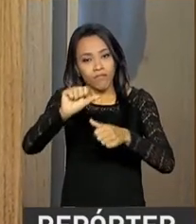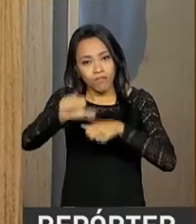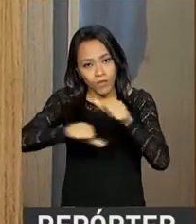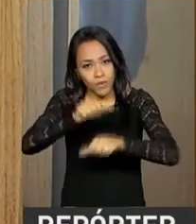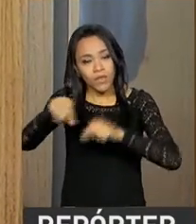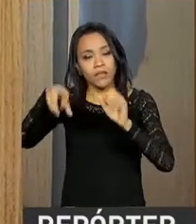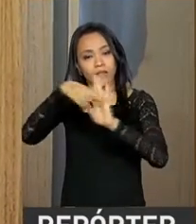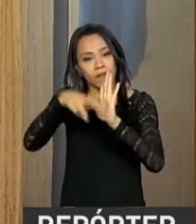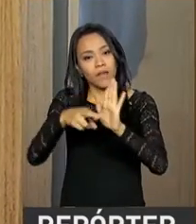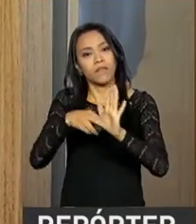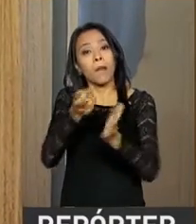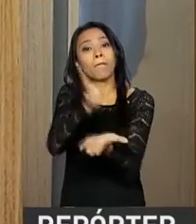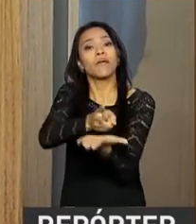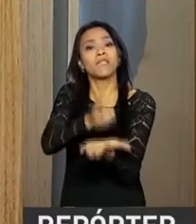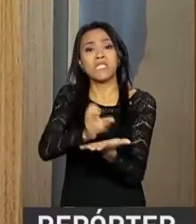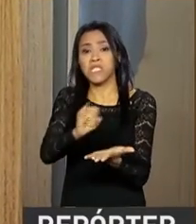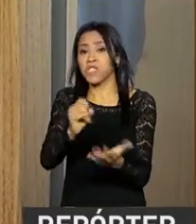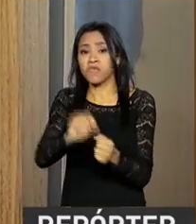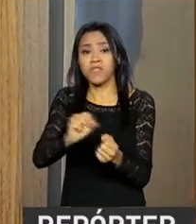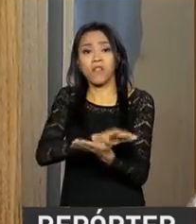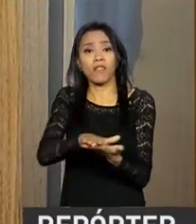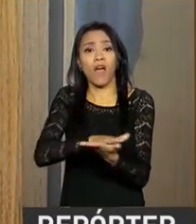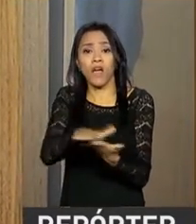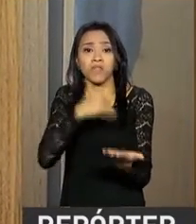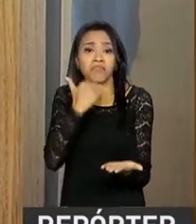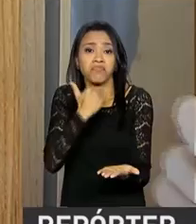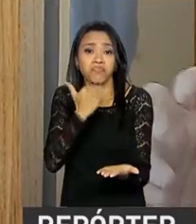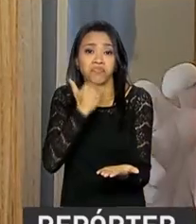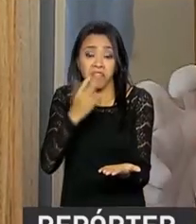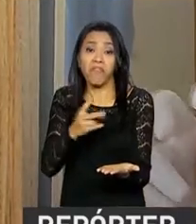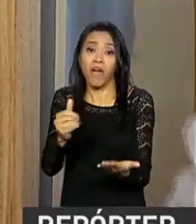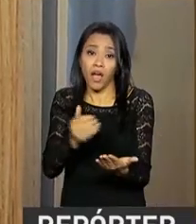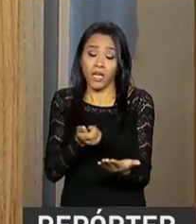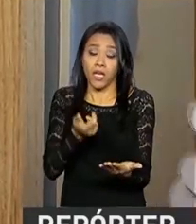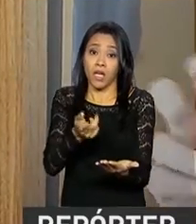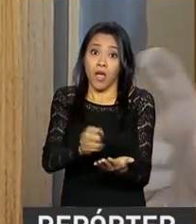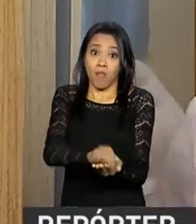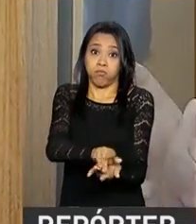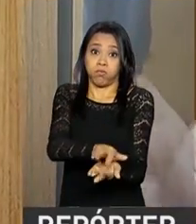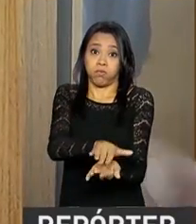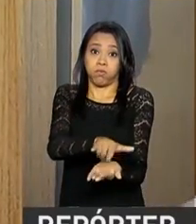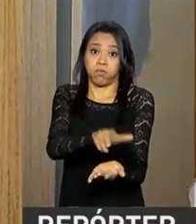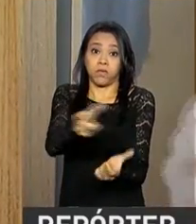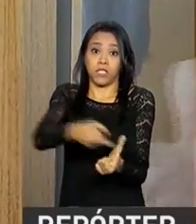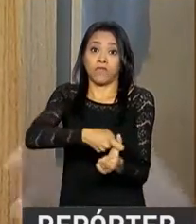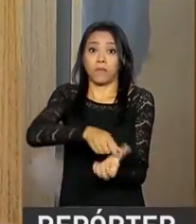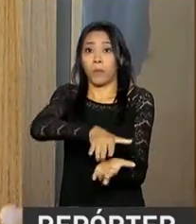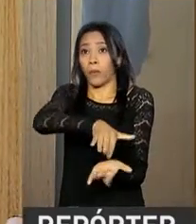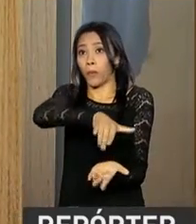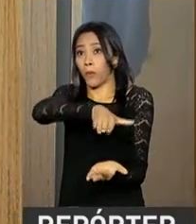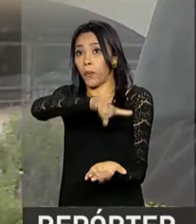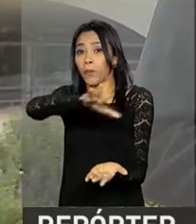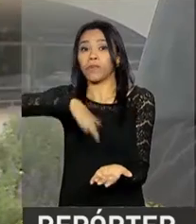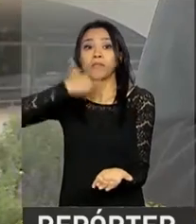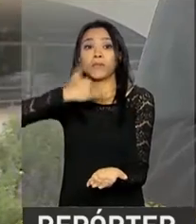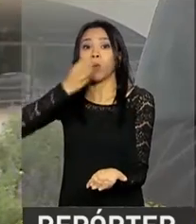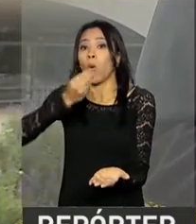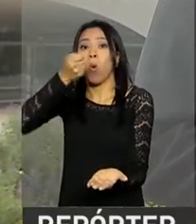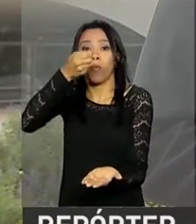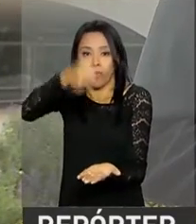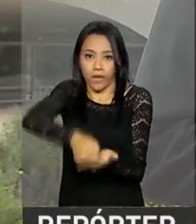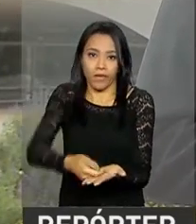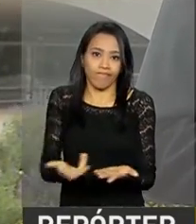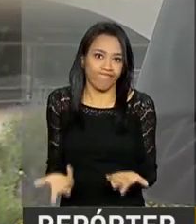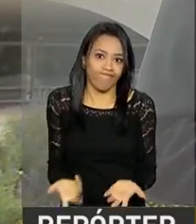previdência se a gente não fizer nada vai ficar uma situação em que a despesa da previdência vai ficar tão alta que a gente vai ter dificuldade de pagar isso já